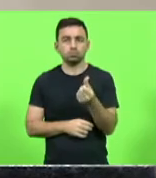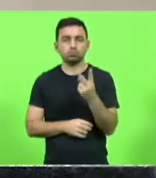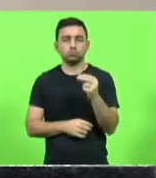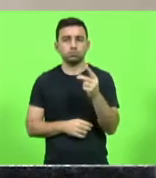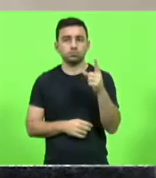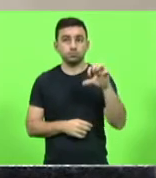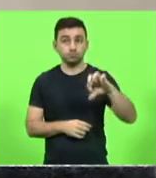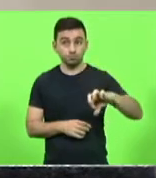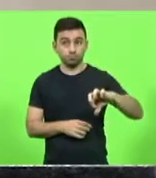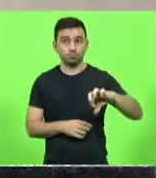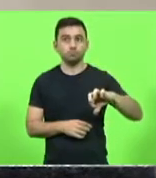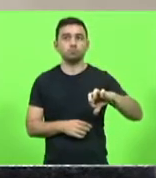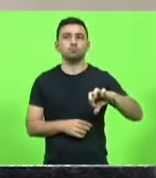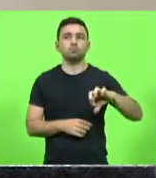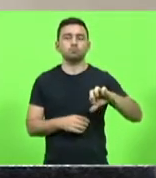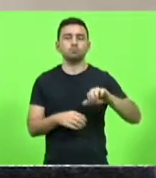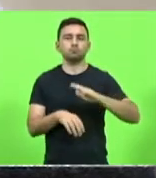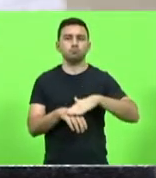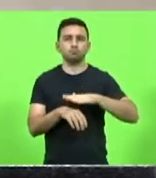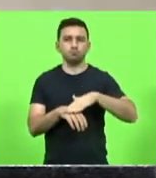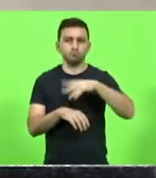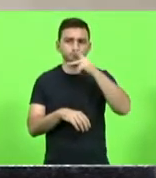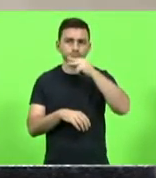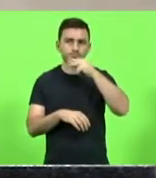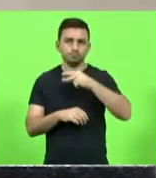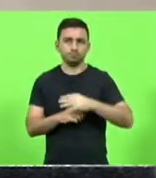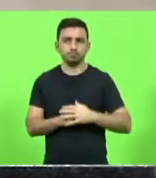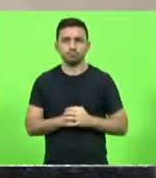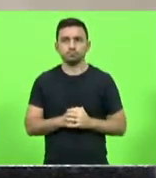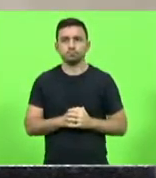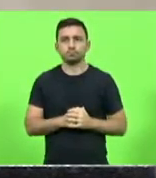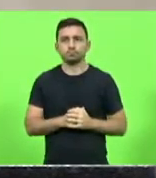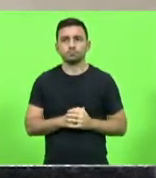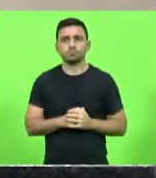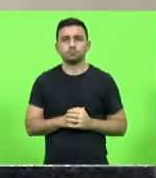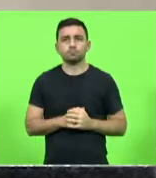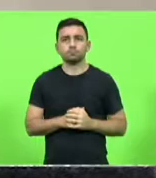404.6/2019, autor deputado Kennedy Nunes.